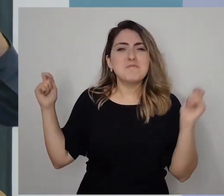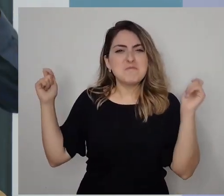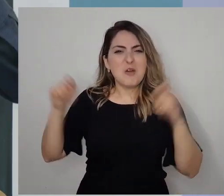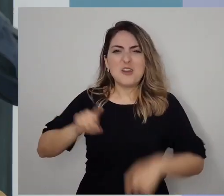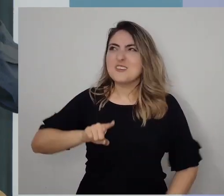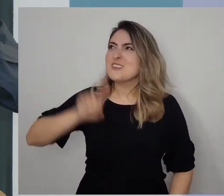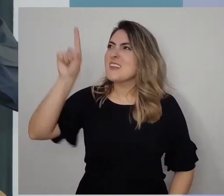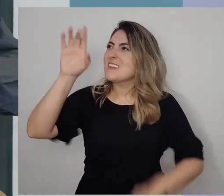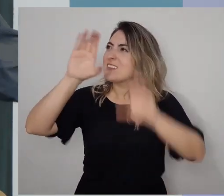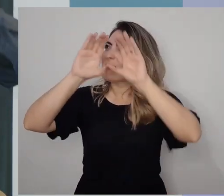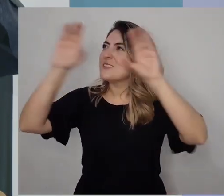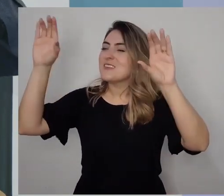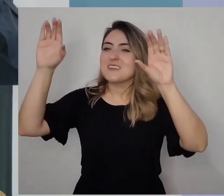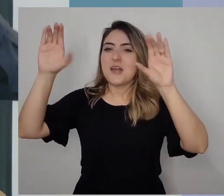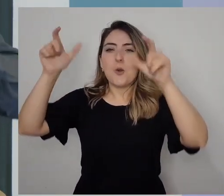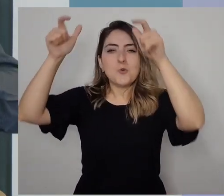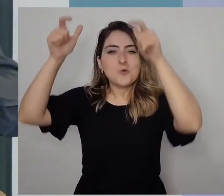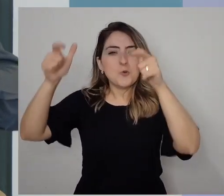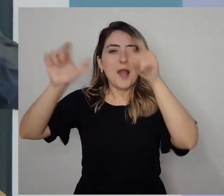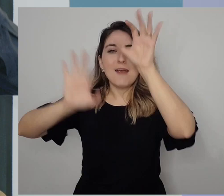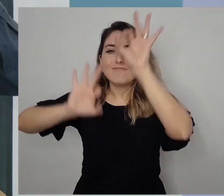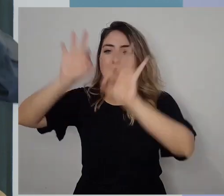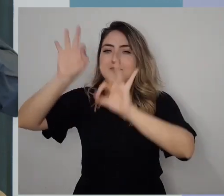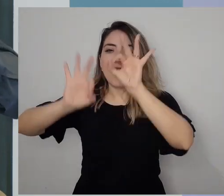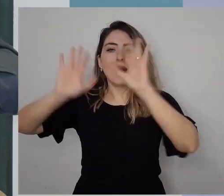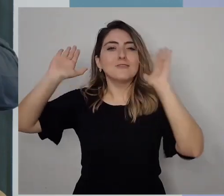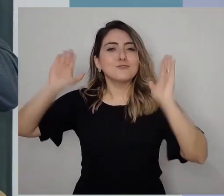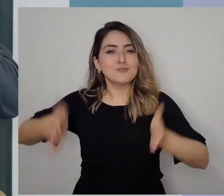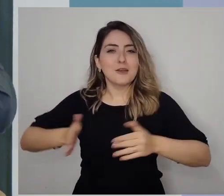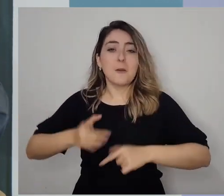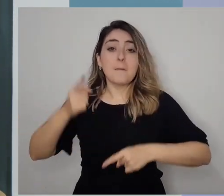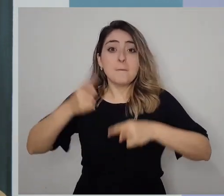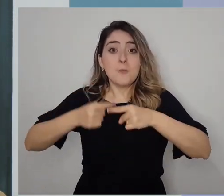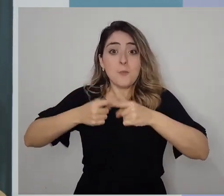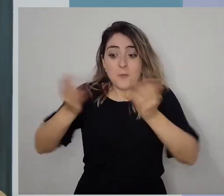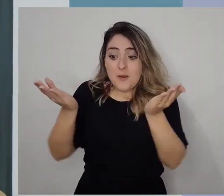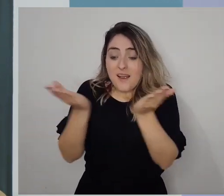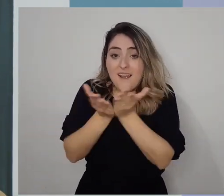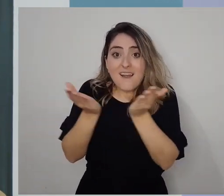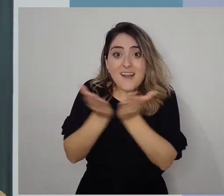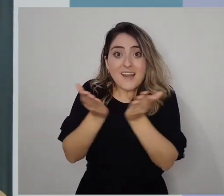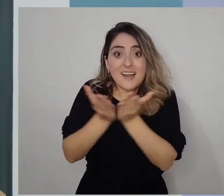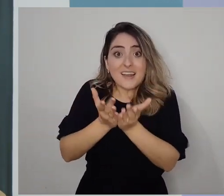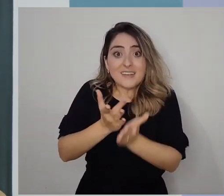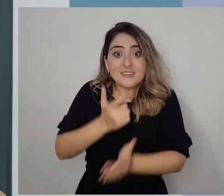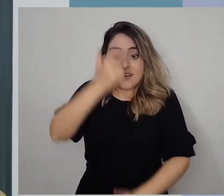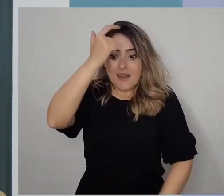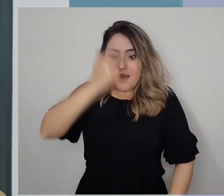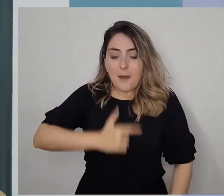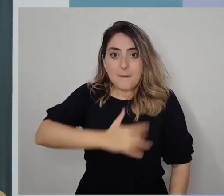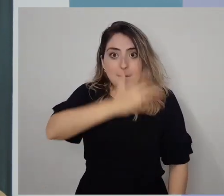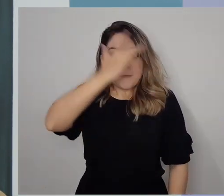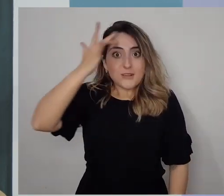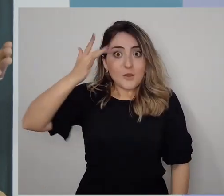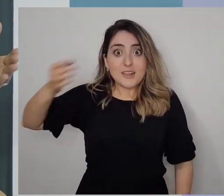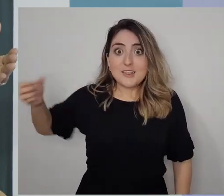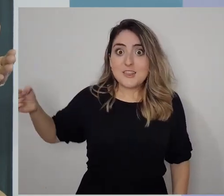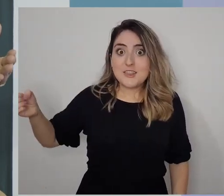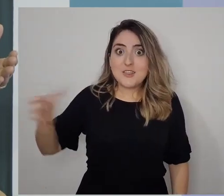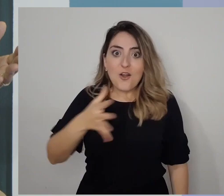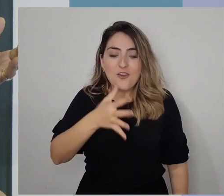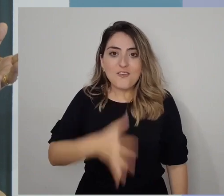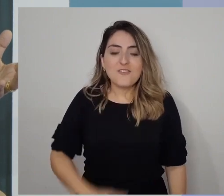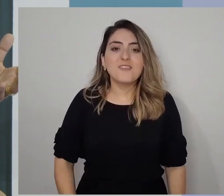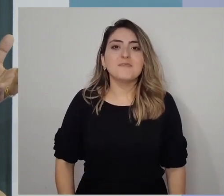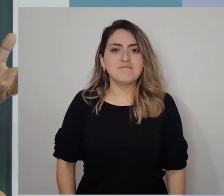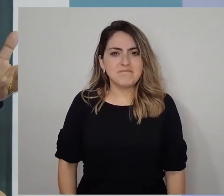Jesus. O crente é uma nova criatura de maneira completa e absoluta. Deus fez